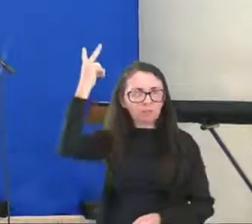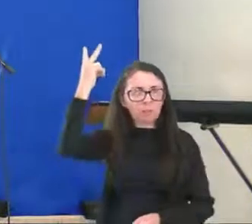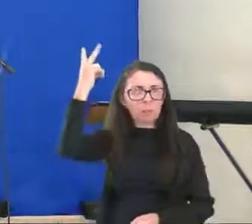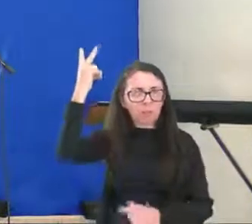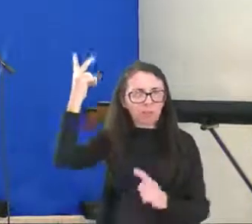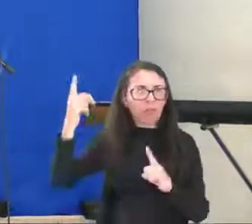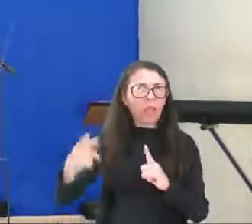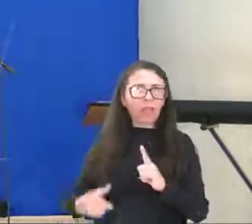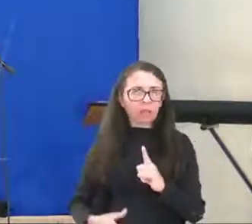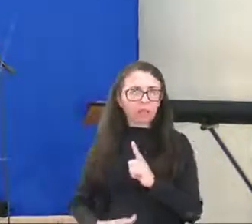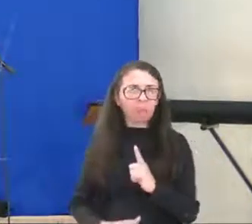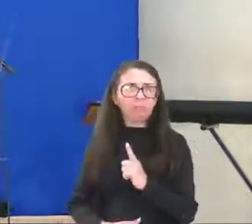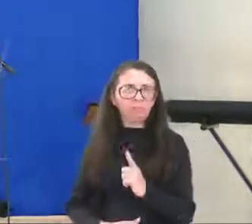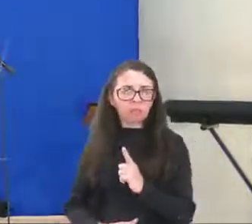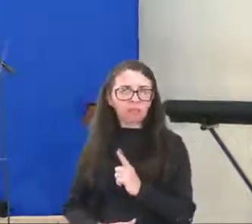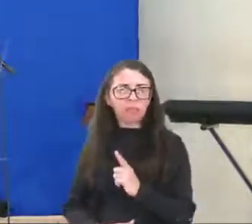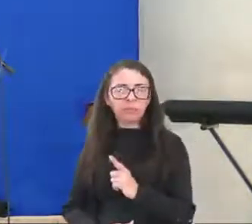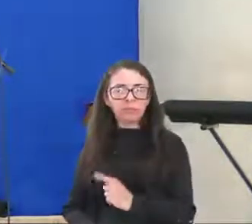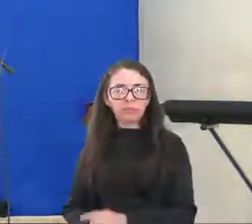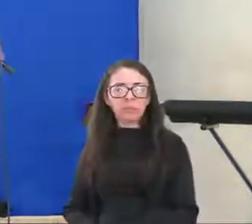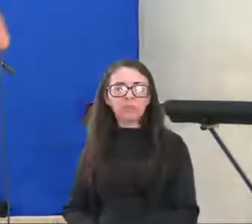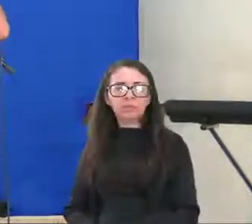né? O que a gente vê?